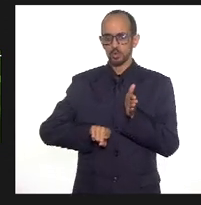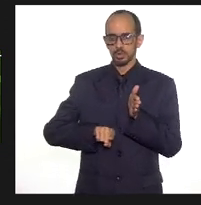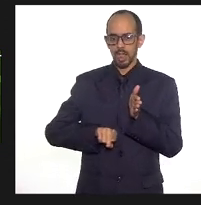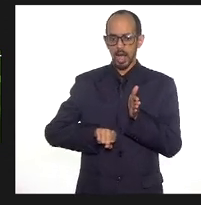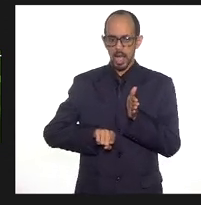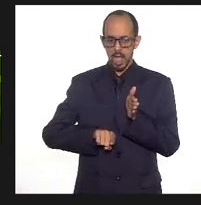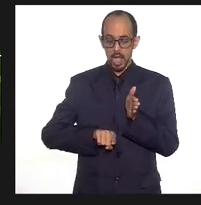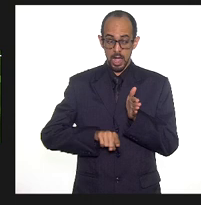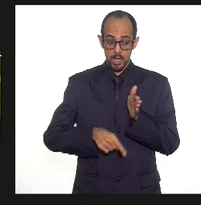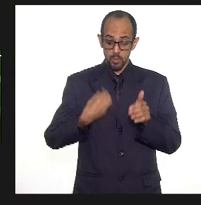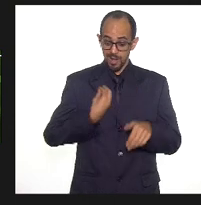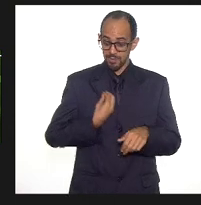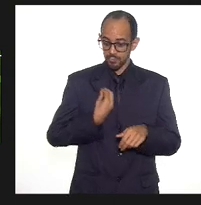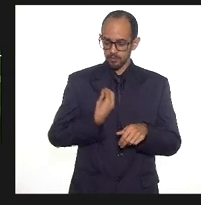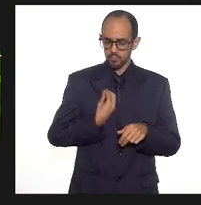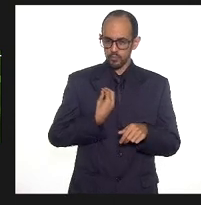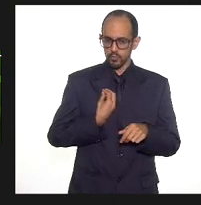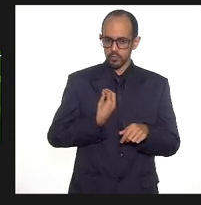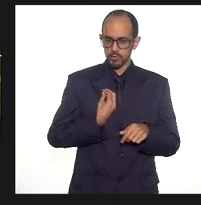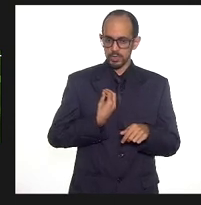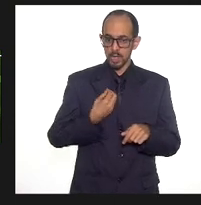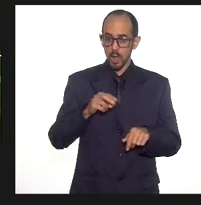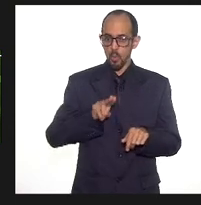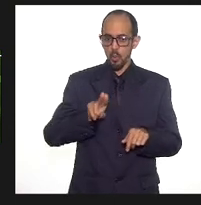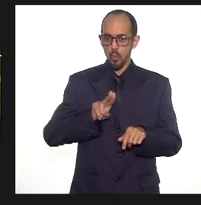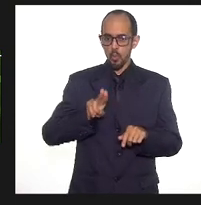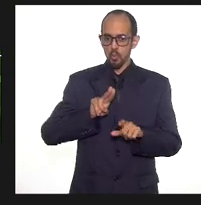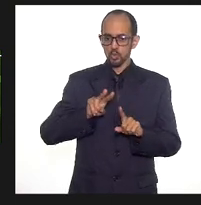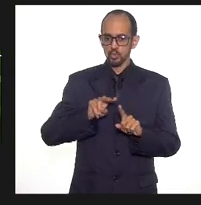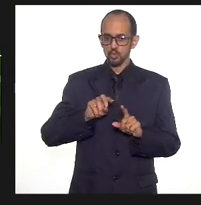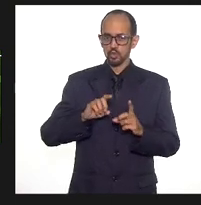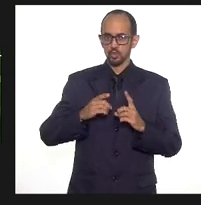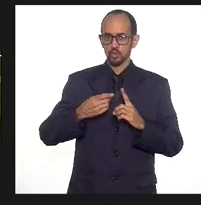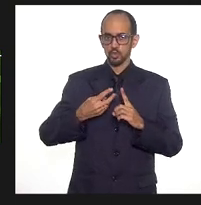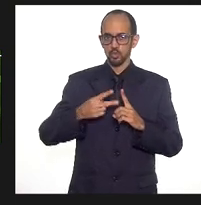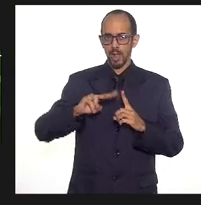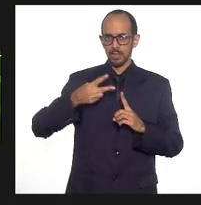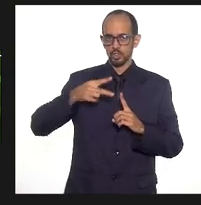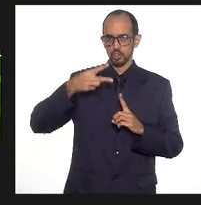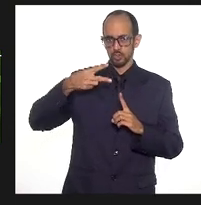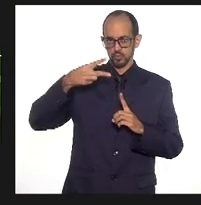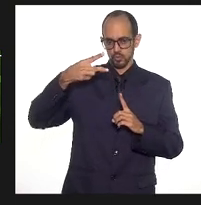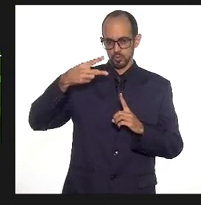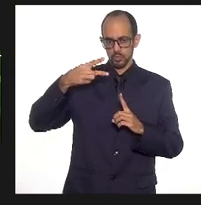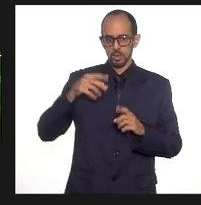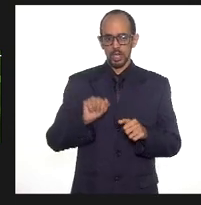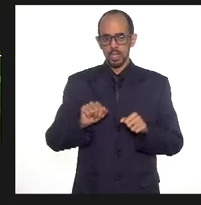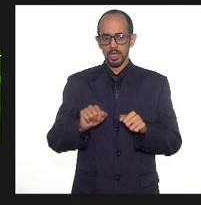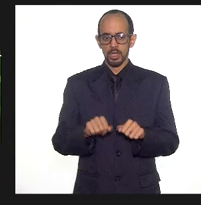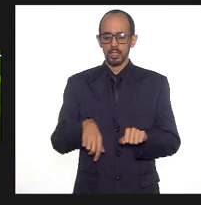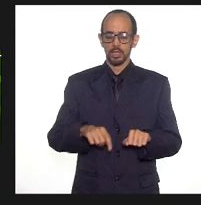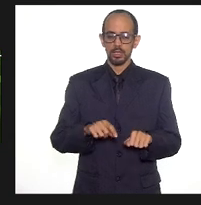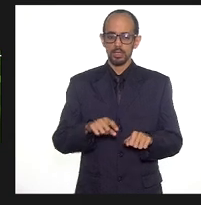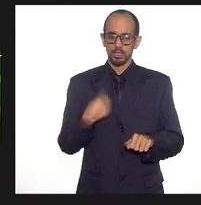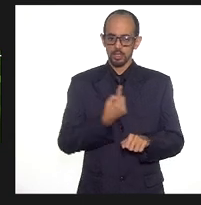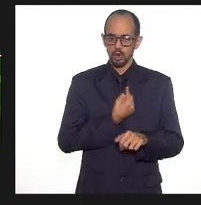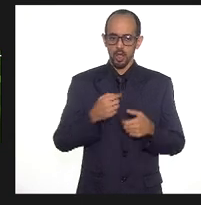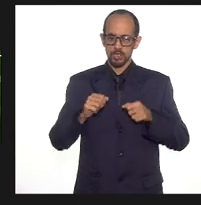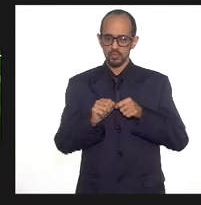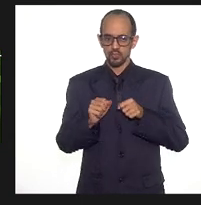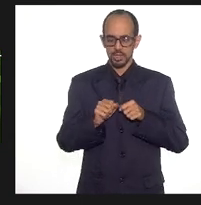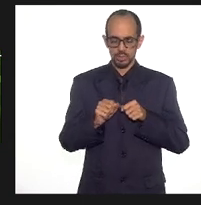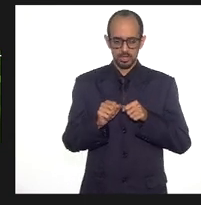considerando estas estimativas aqui identificadas, que são encaminhadas para a validação da agência, é que nós fazemos ao